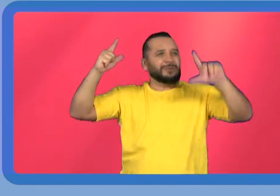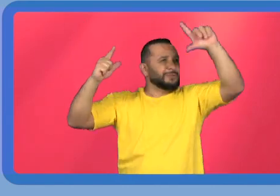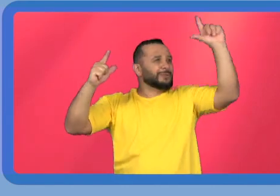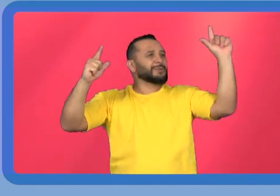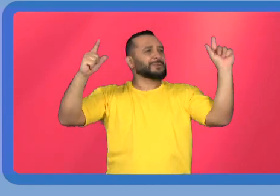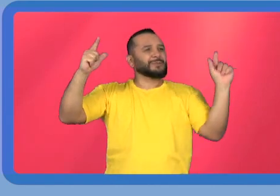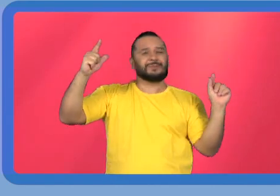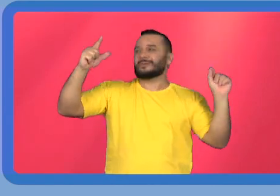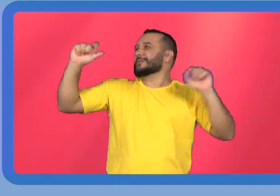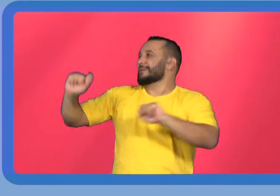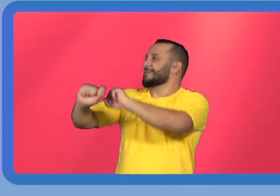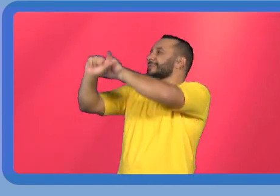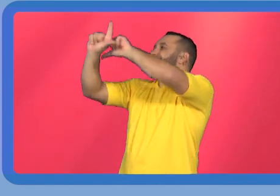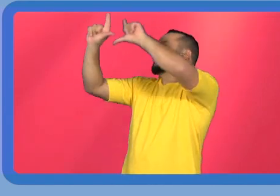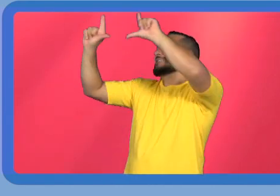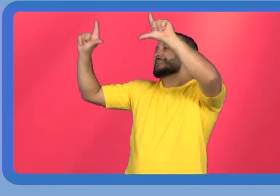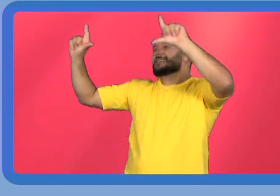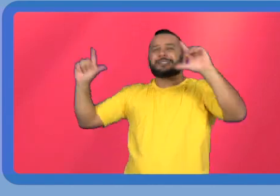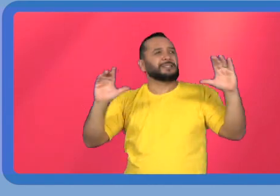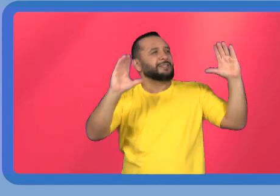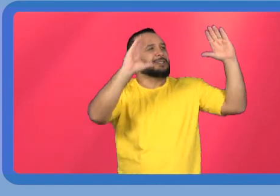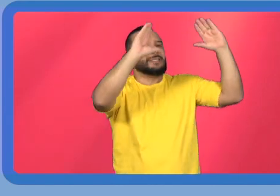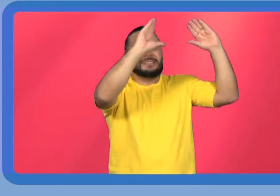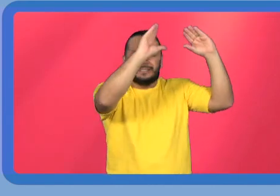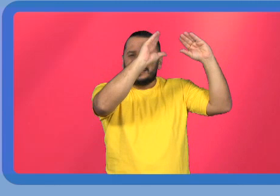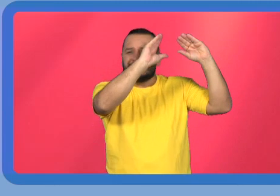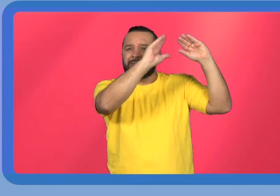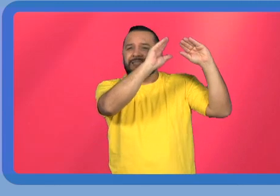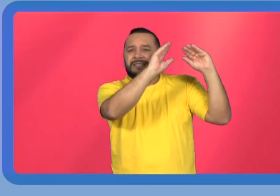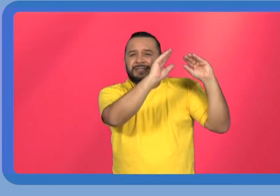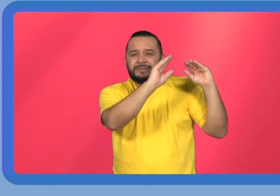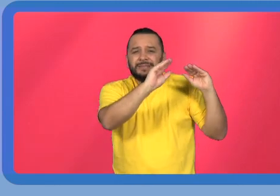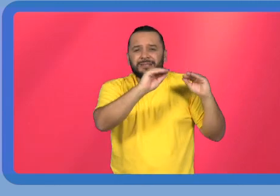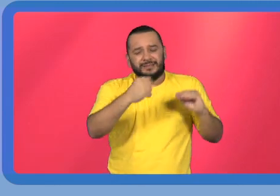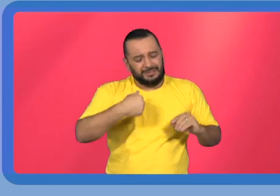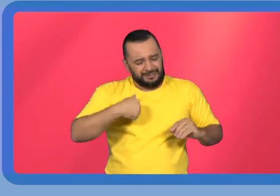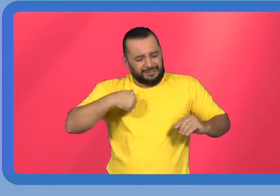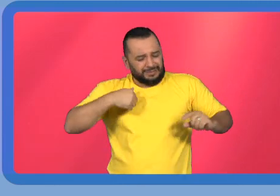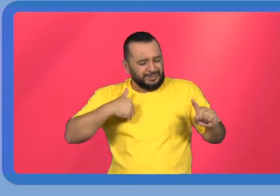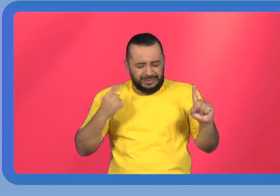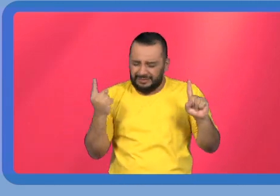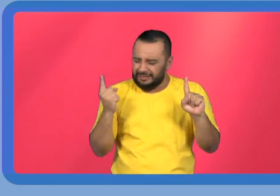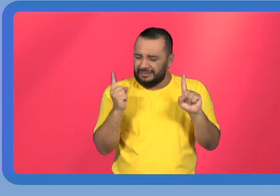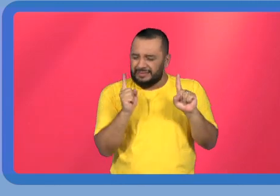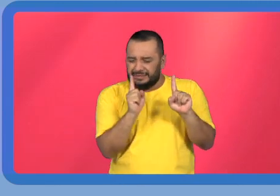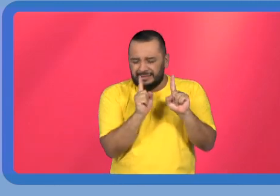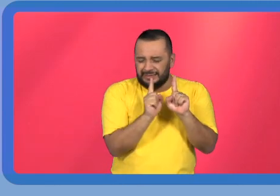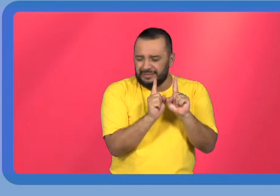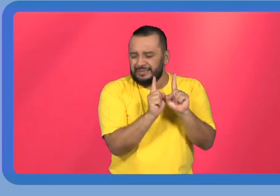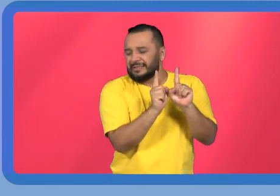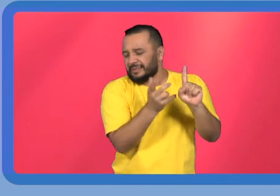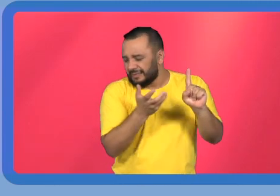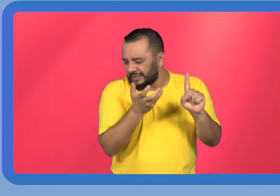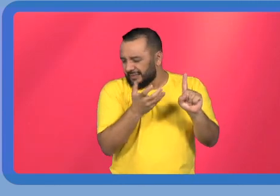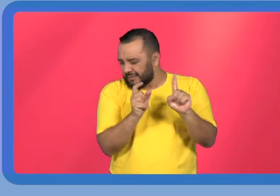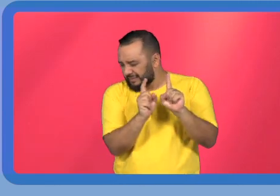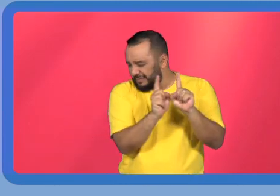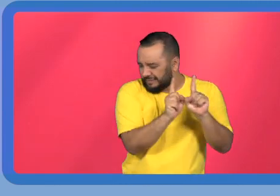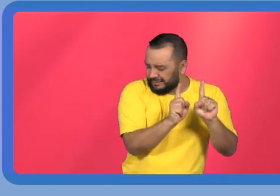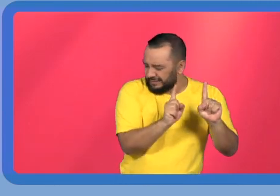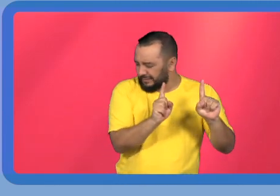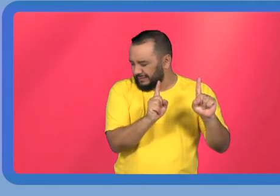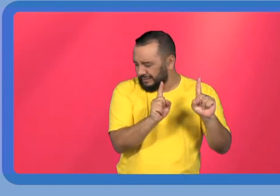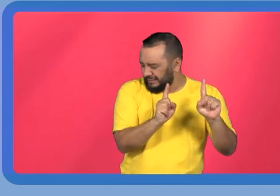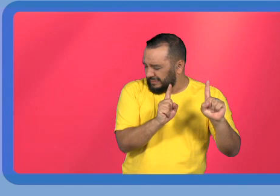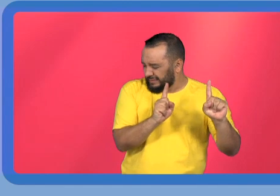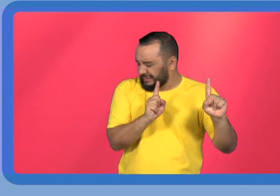noite, outro de dia. Só eu vivo sempre à sombra, só eu vivo sempre à sombra. Sem a sua, sem